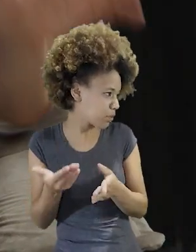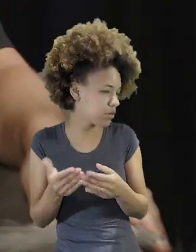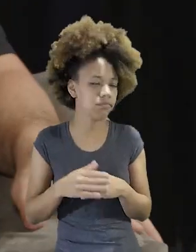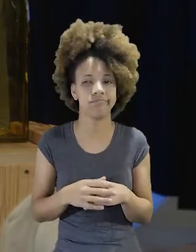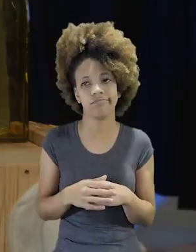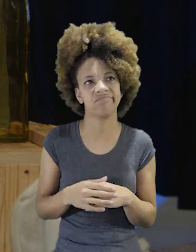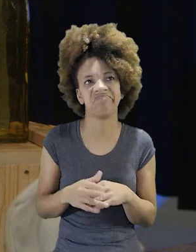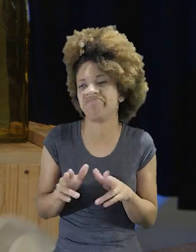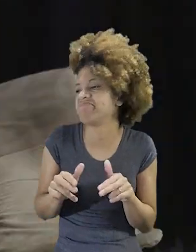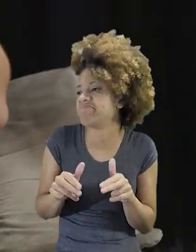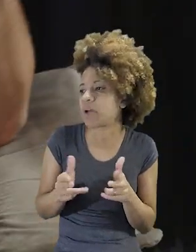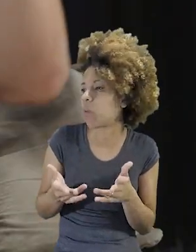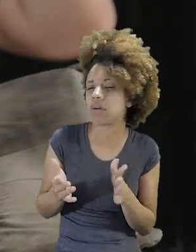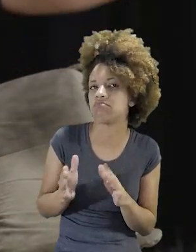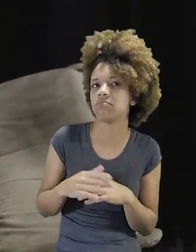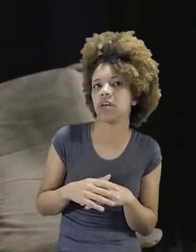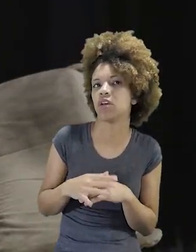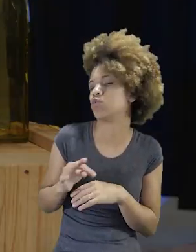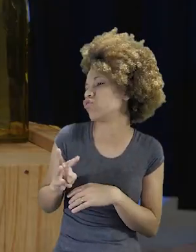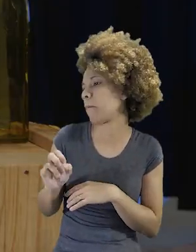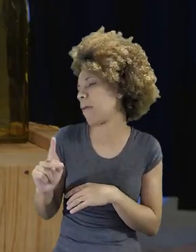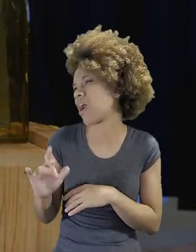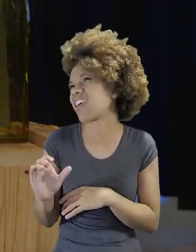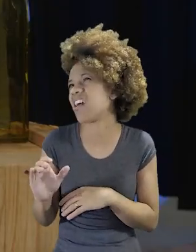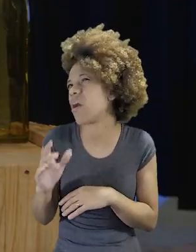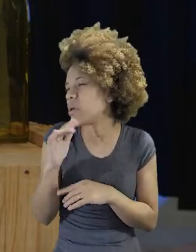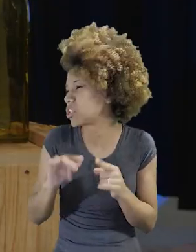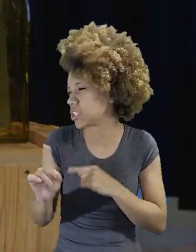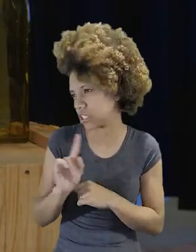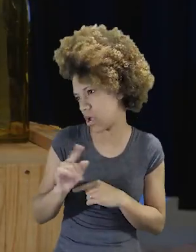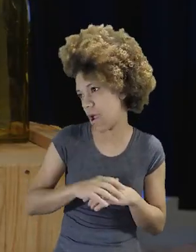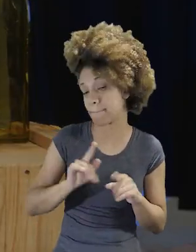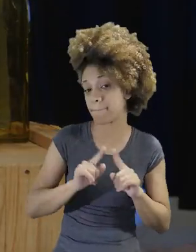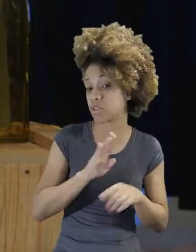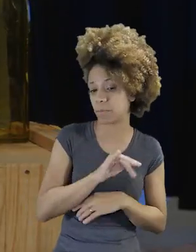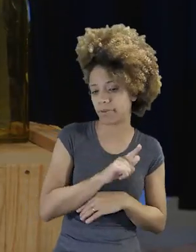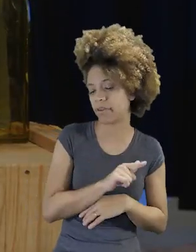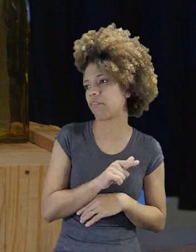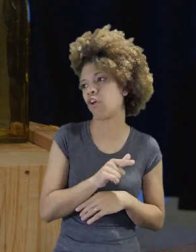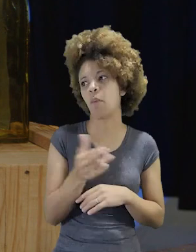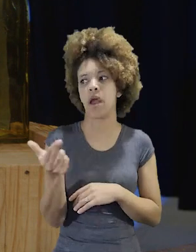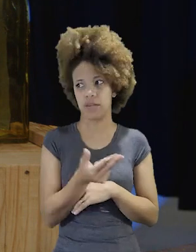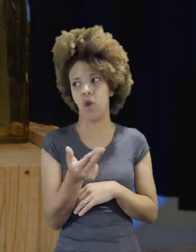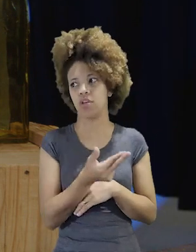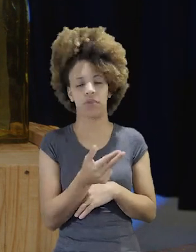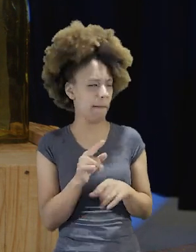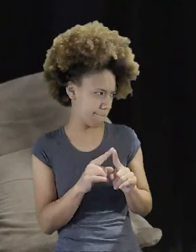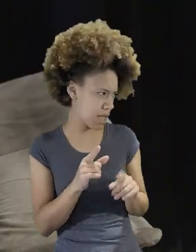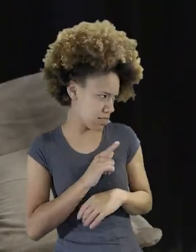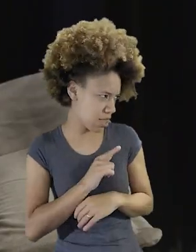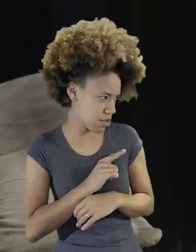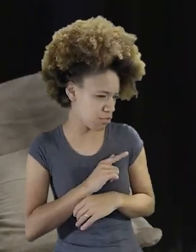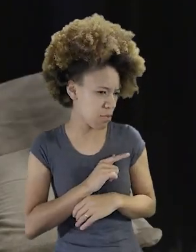Oeste que matou ele né é a do Tupac eu acho que não tem nada a ver a do Big eu acho que foi tipo uma